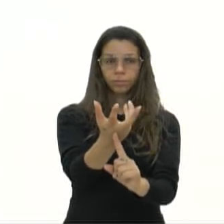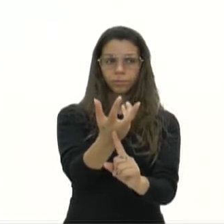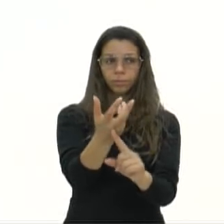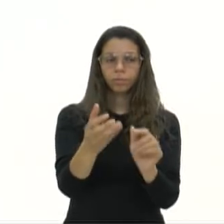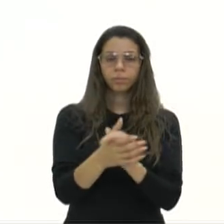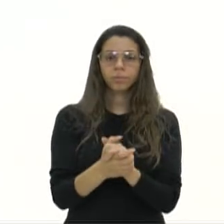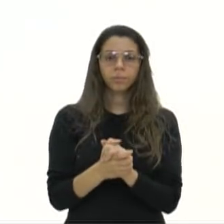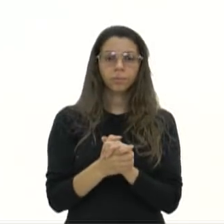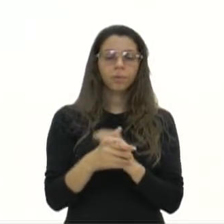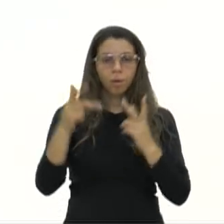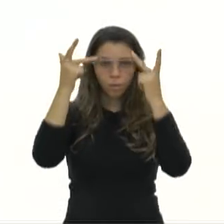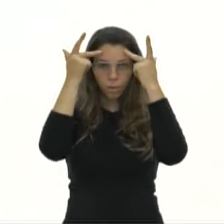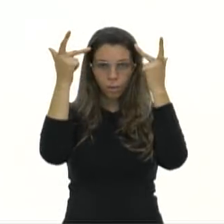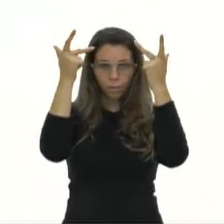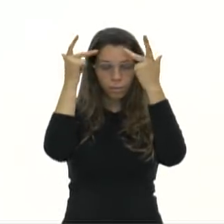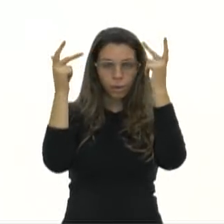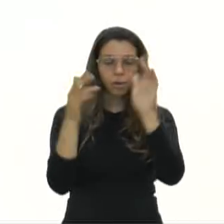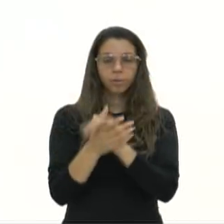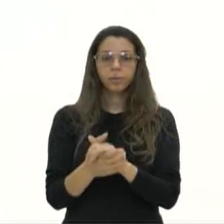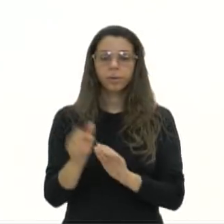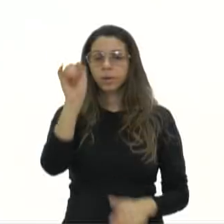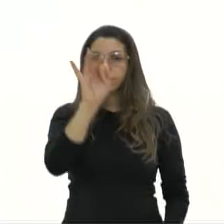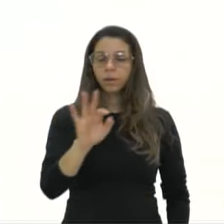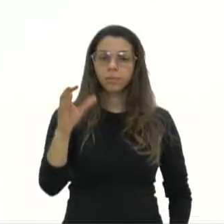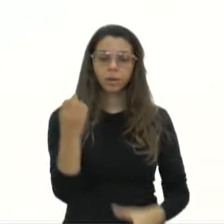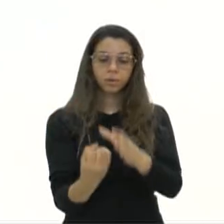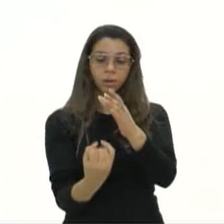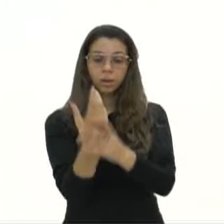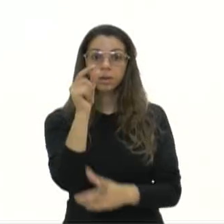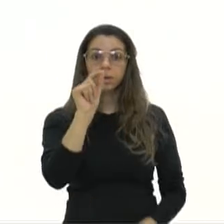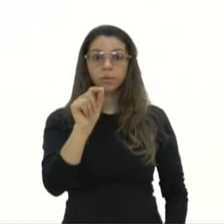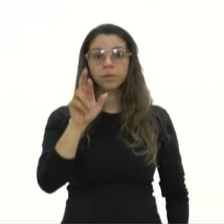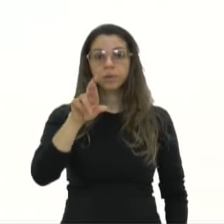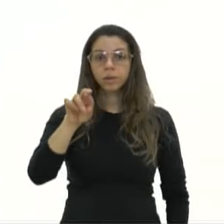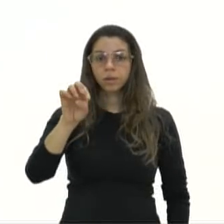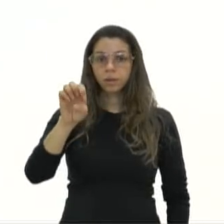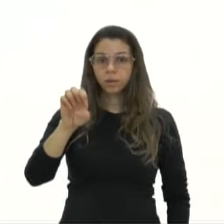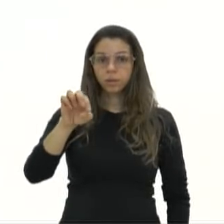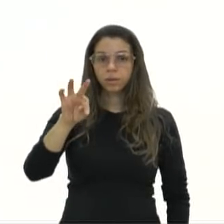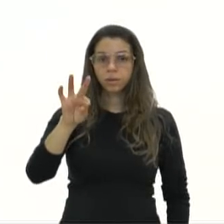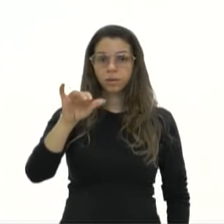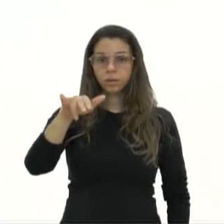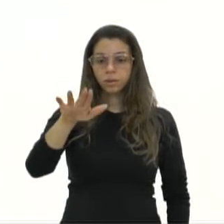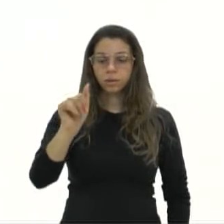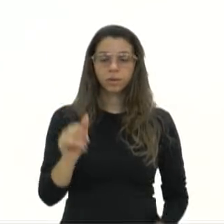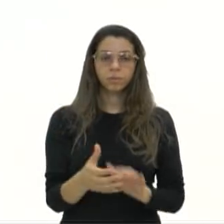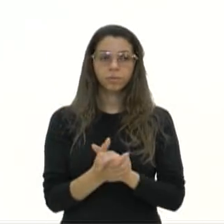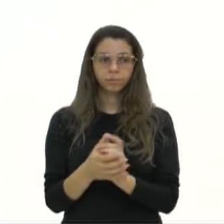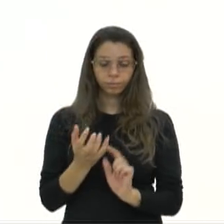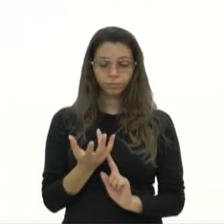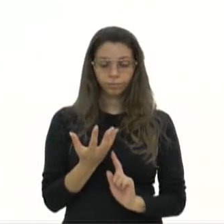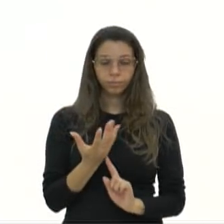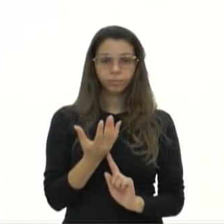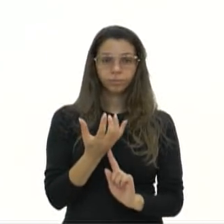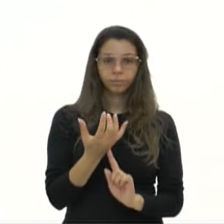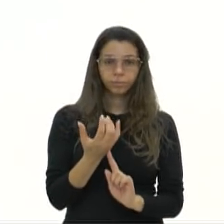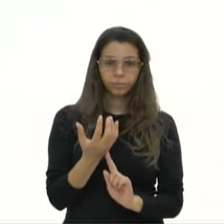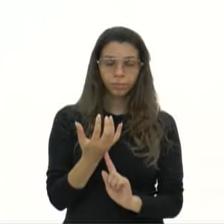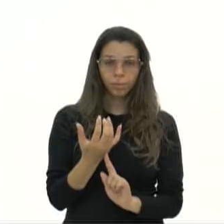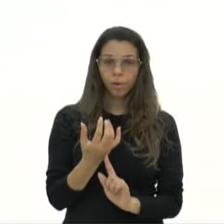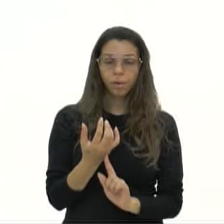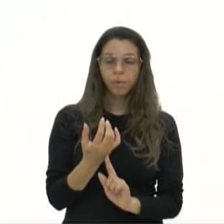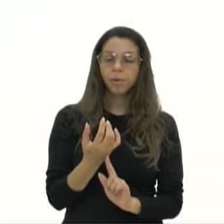imagem formada na retina. Olhem essa segunda imagem, a mesma vela sendo observada por um